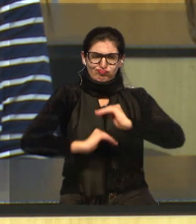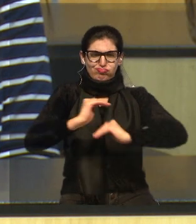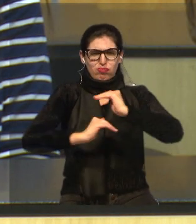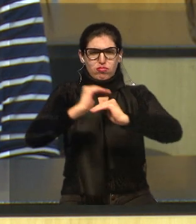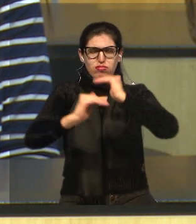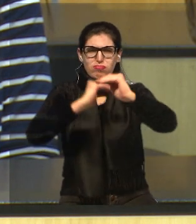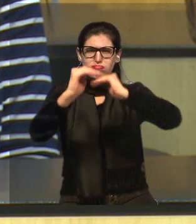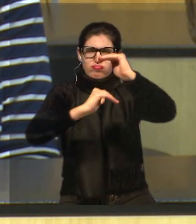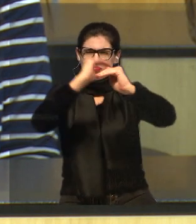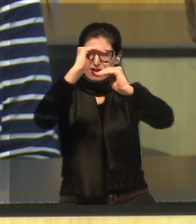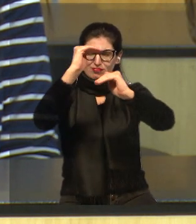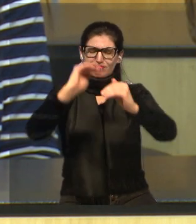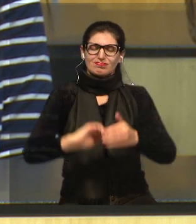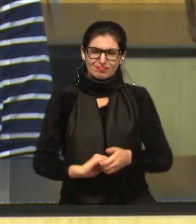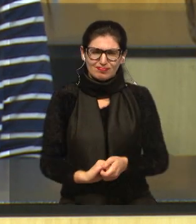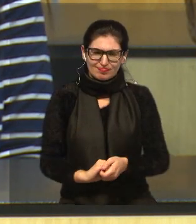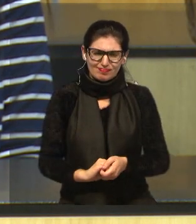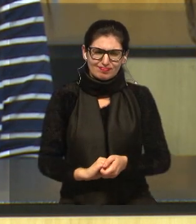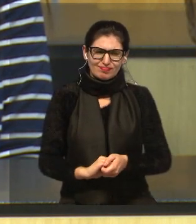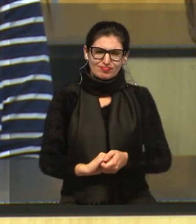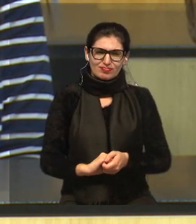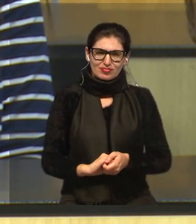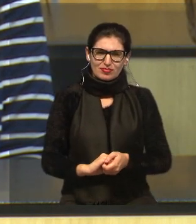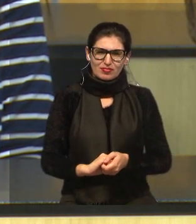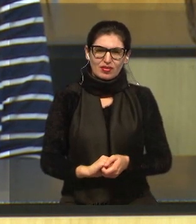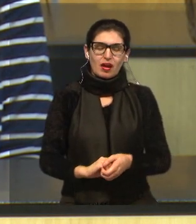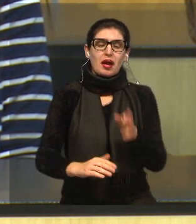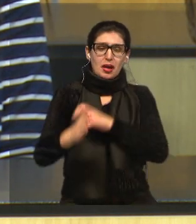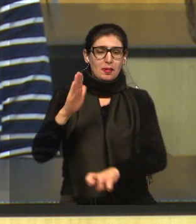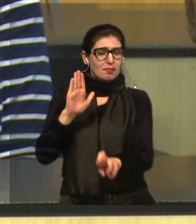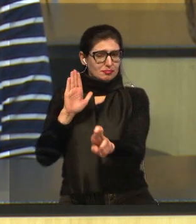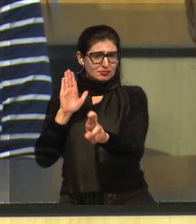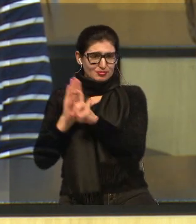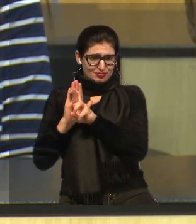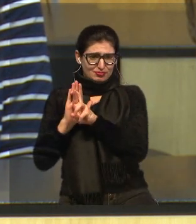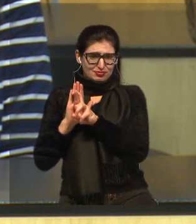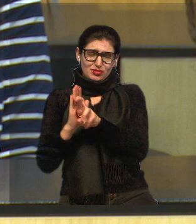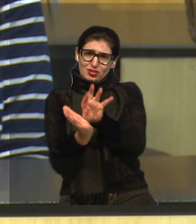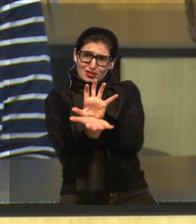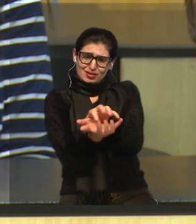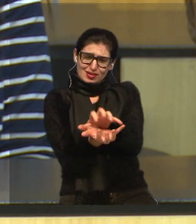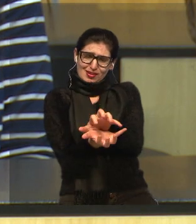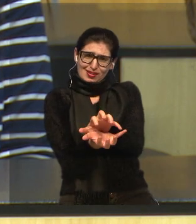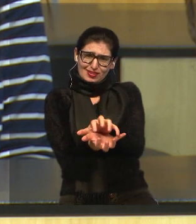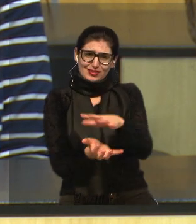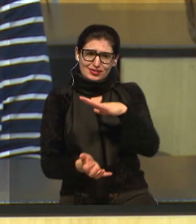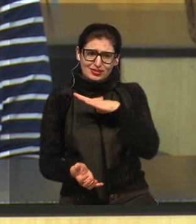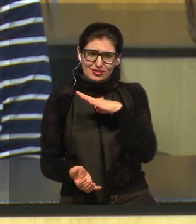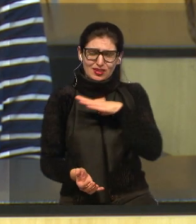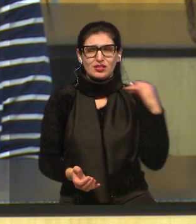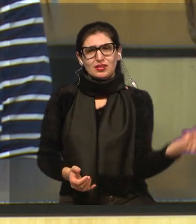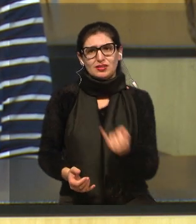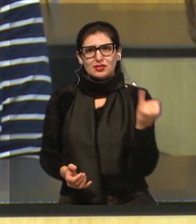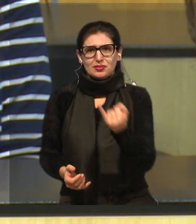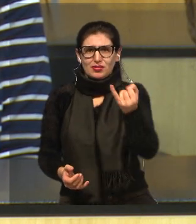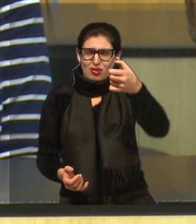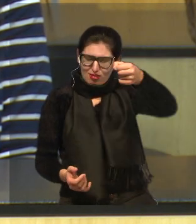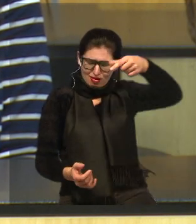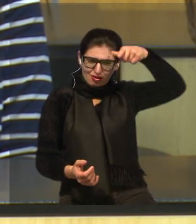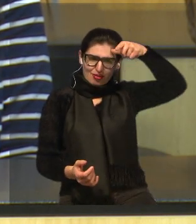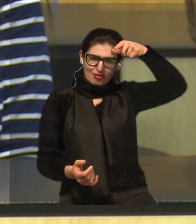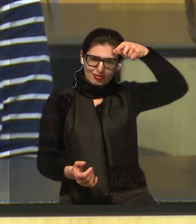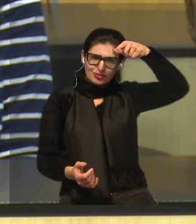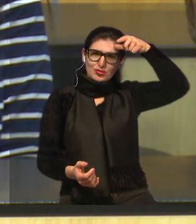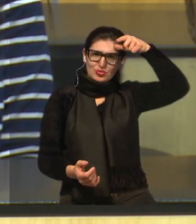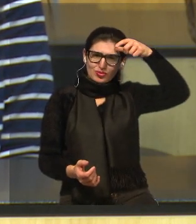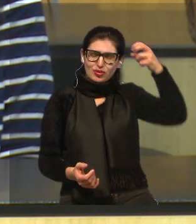bastante, como referência, está se fixando como referência na região exatamente por essa cultura que está se criando e